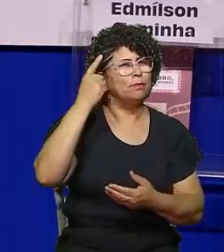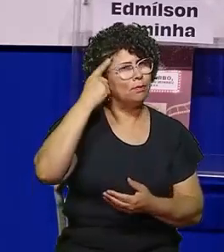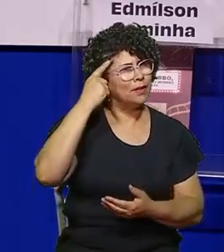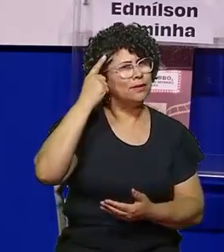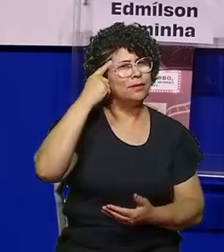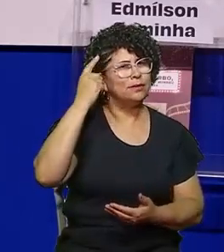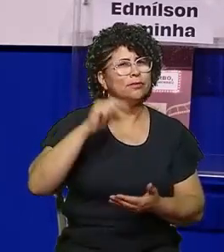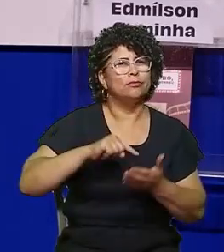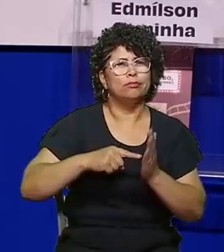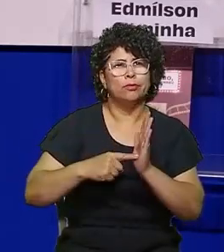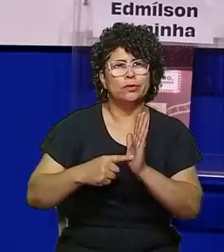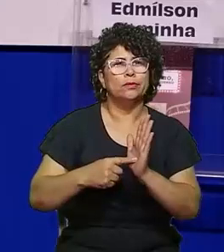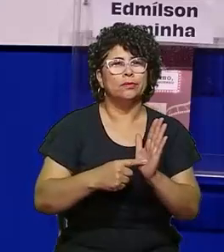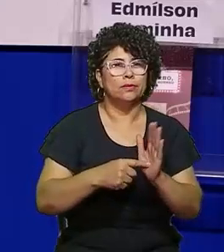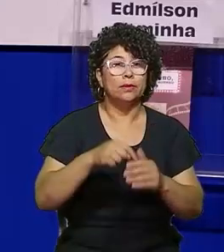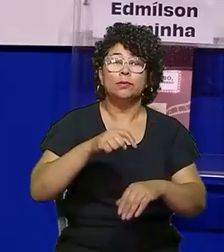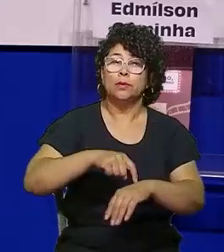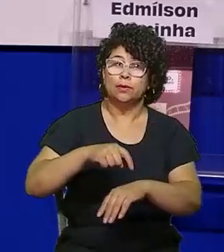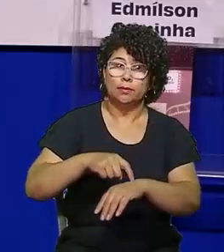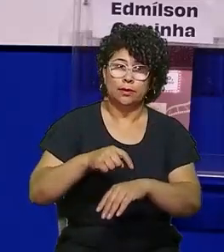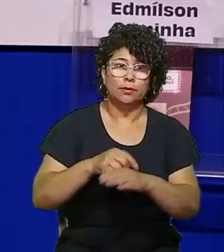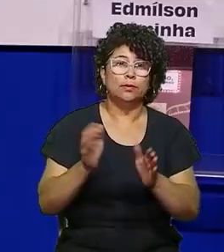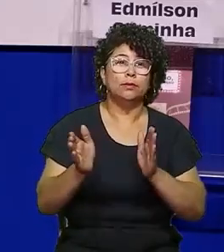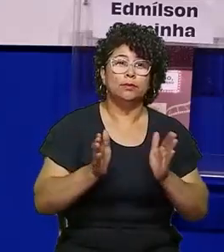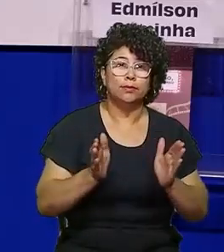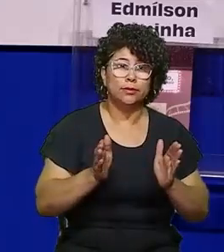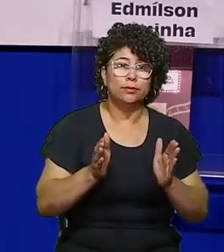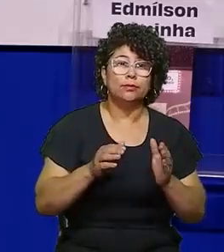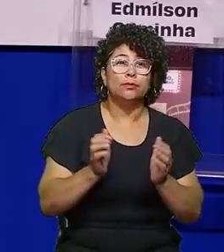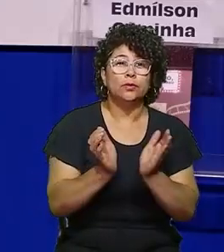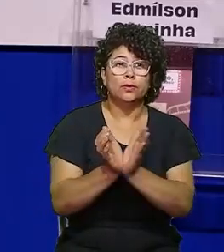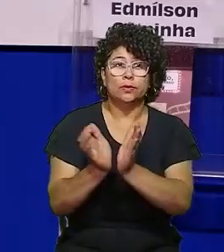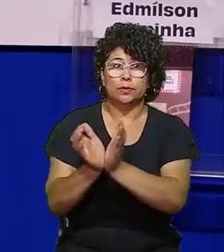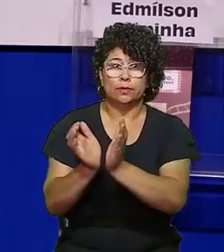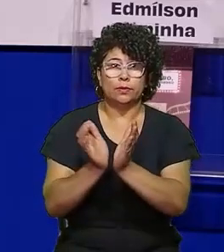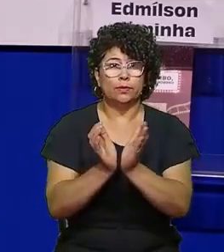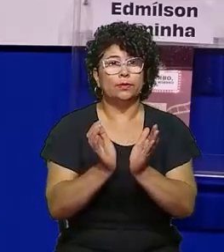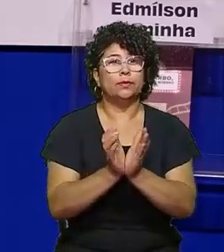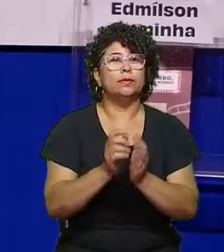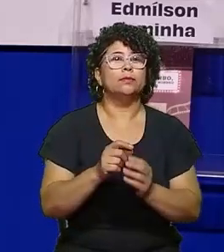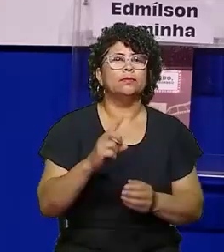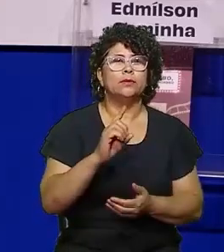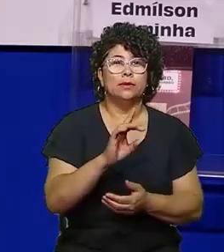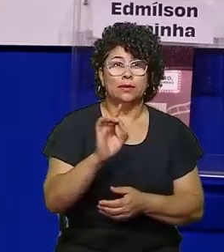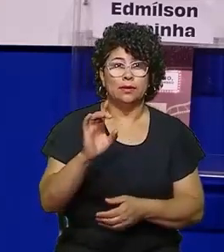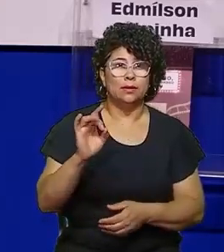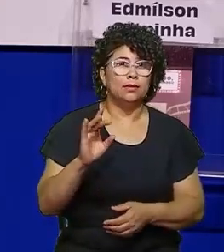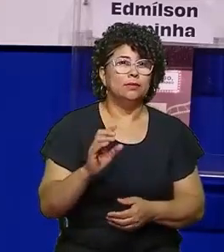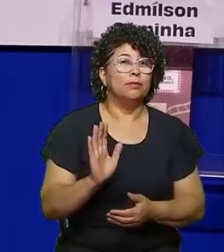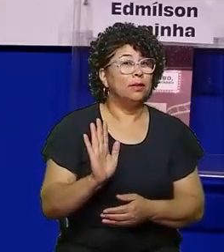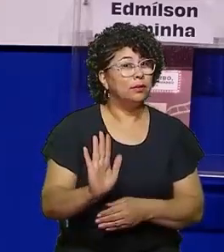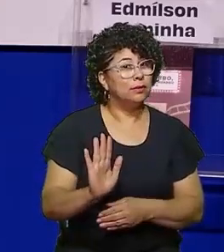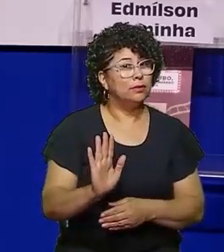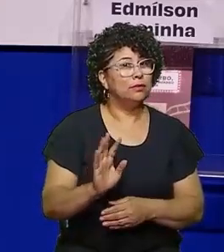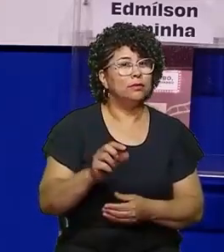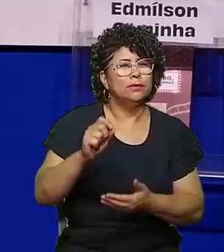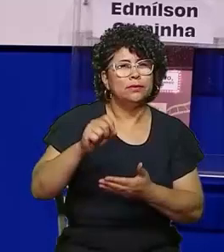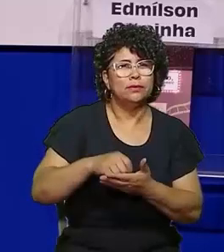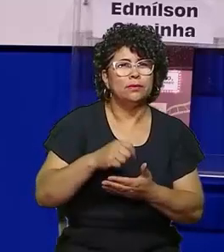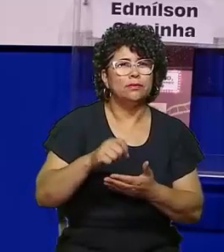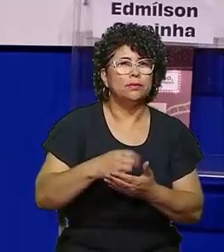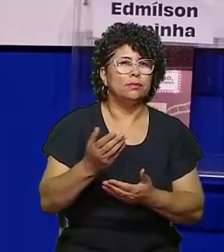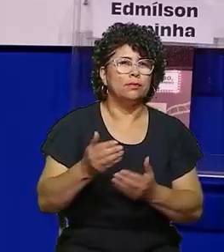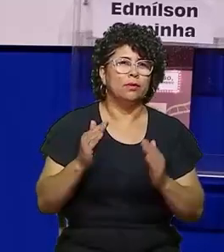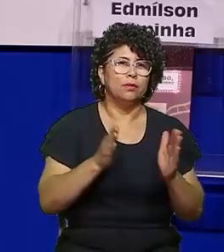só individual, mas coletivo, no país e no mundo. Escrito durante os anos cruciais da Segunda Guerra